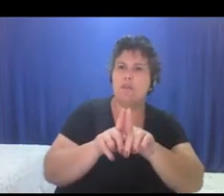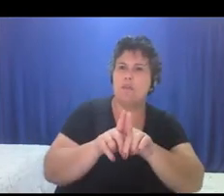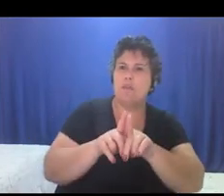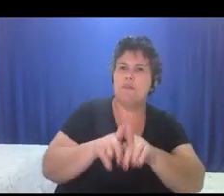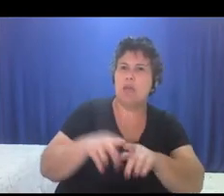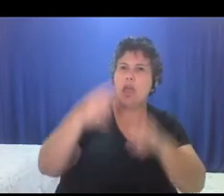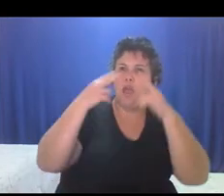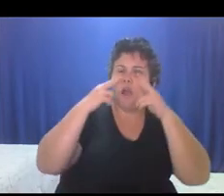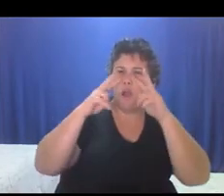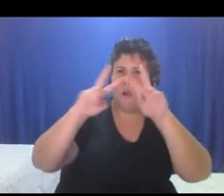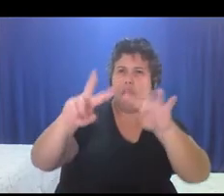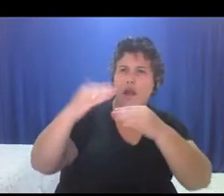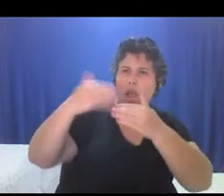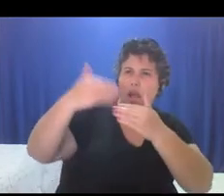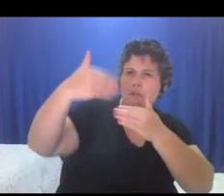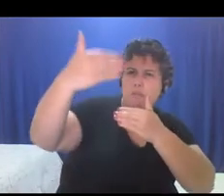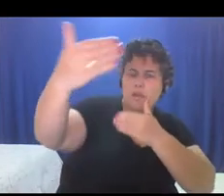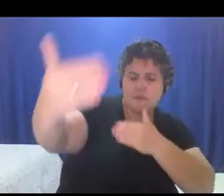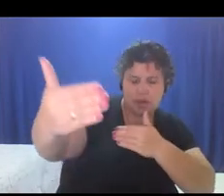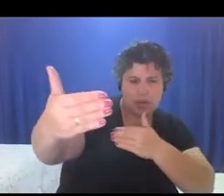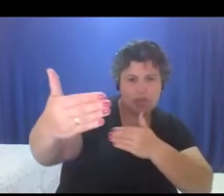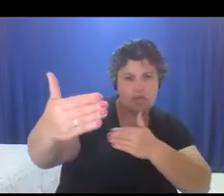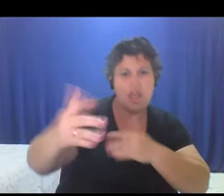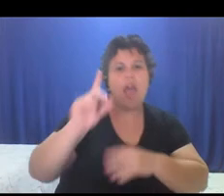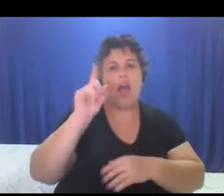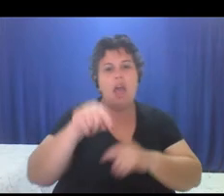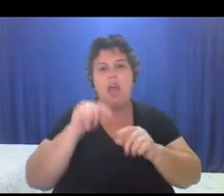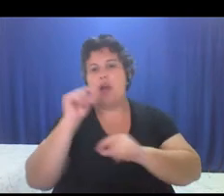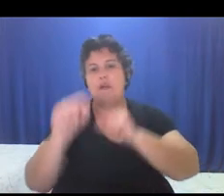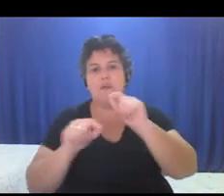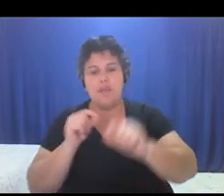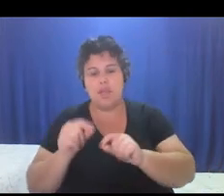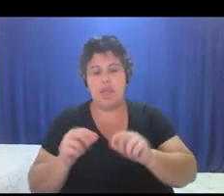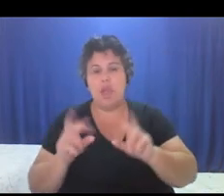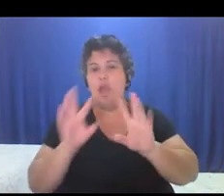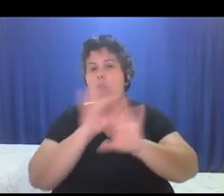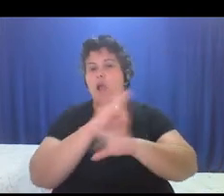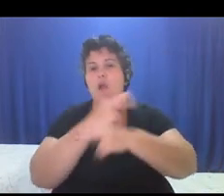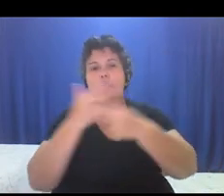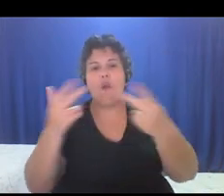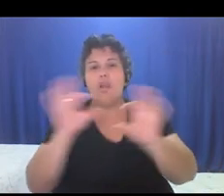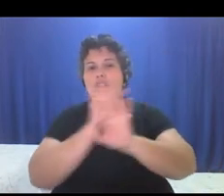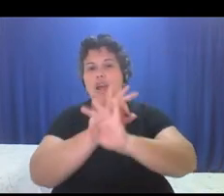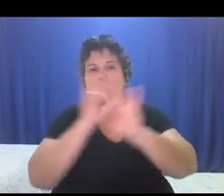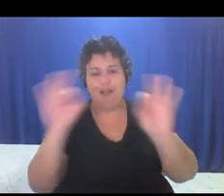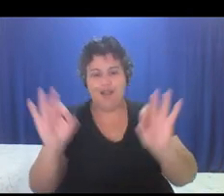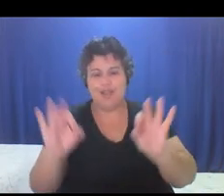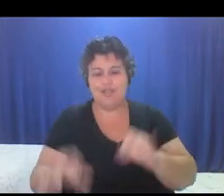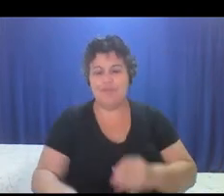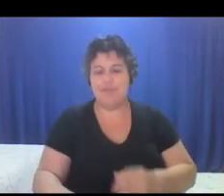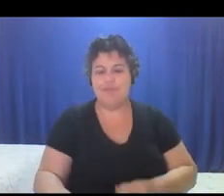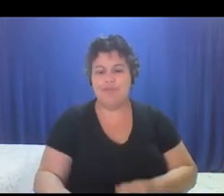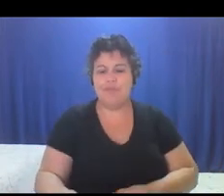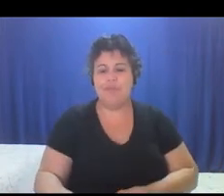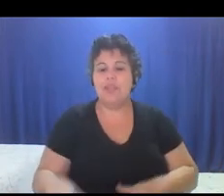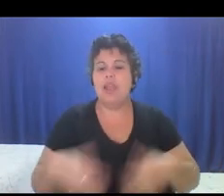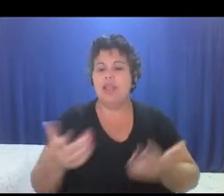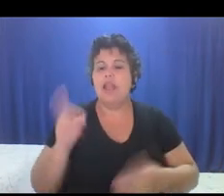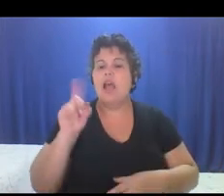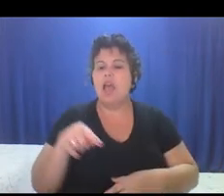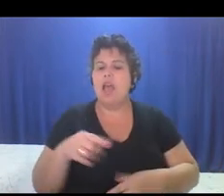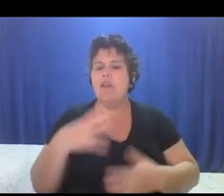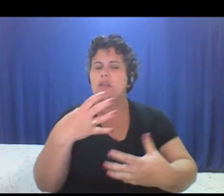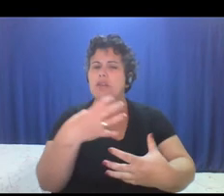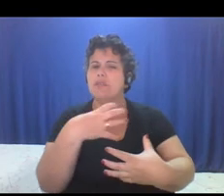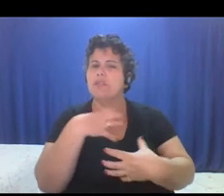momento para frente. Então, acho que isso acaba sendo assim extraordinário. É isso aí. Eu acho que é isso que corre nas minhas veias